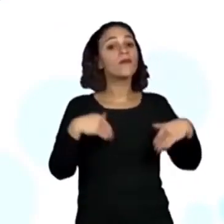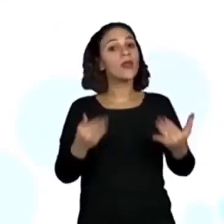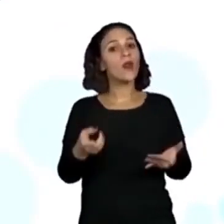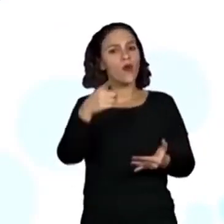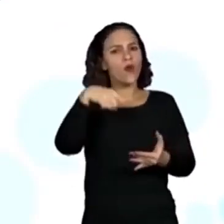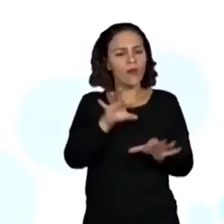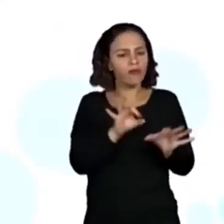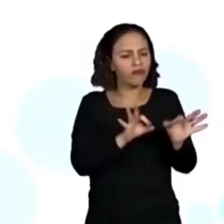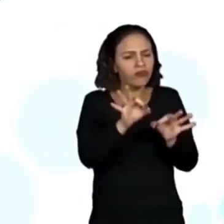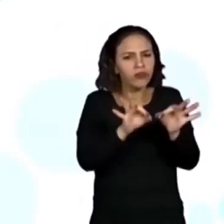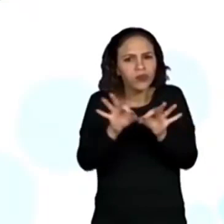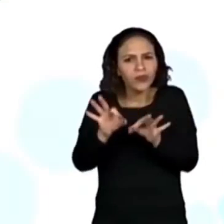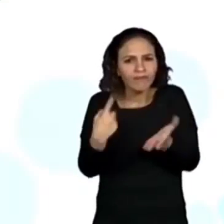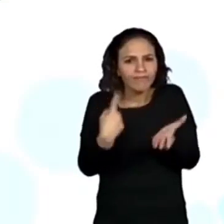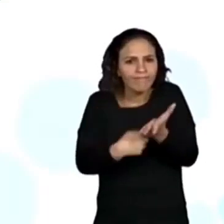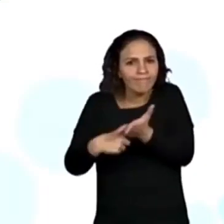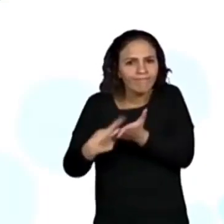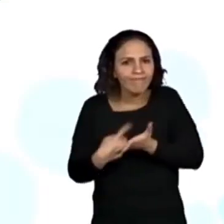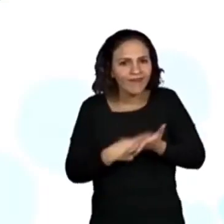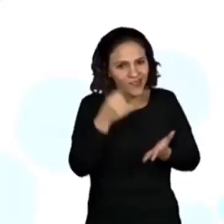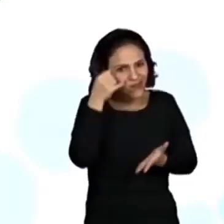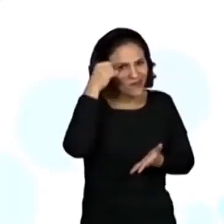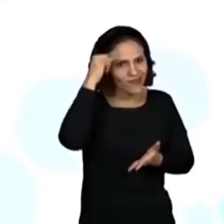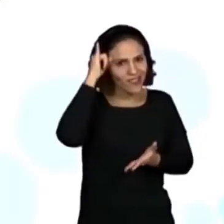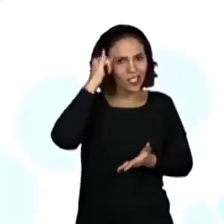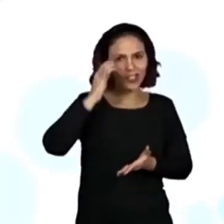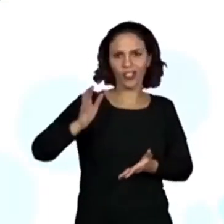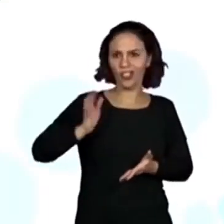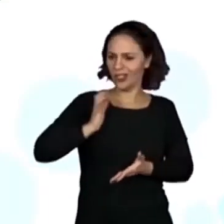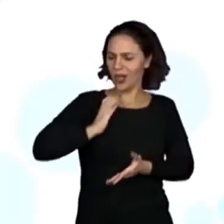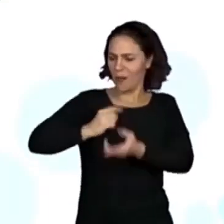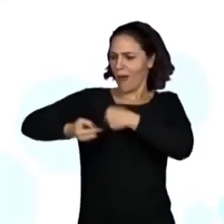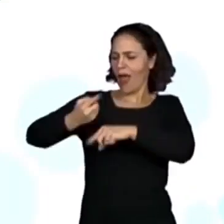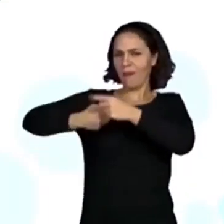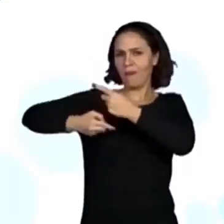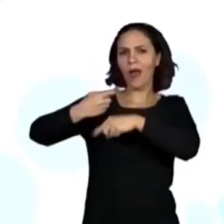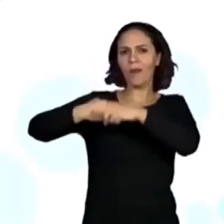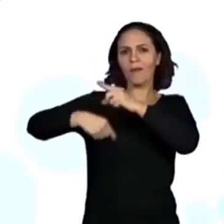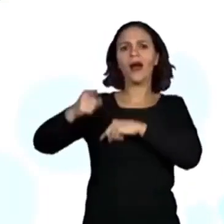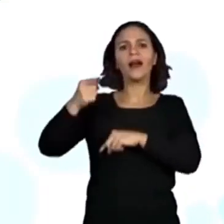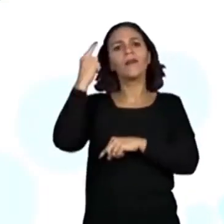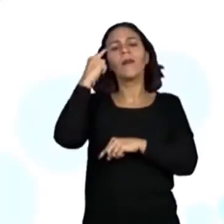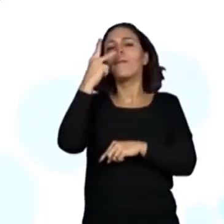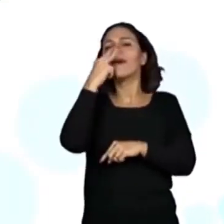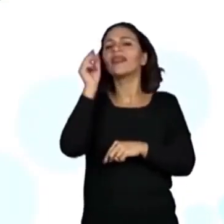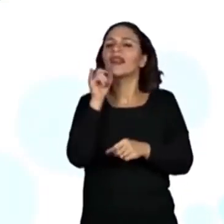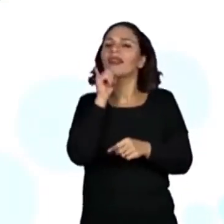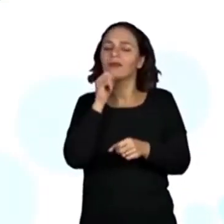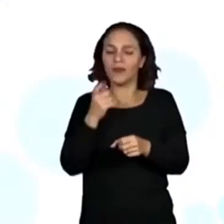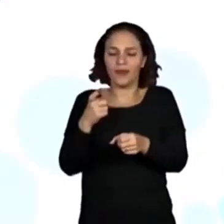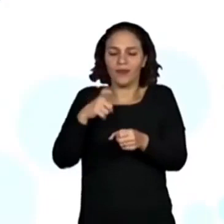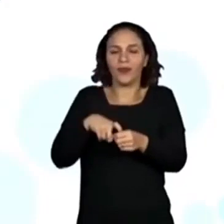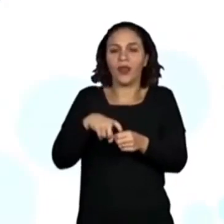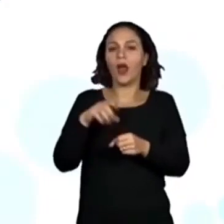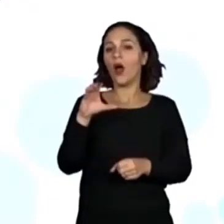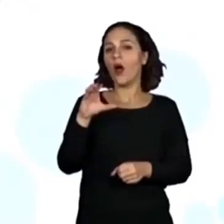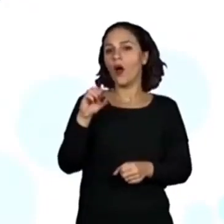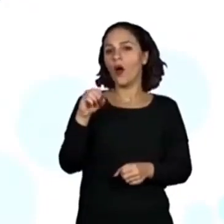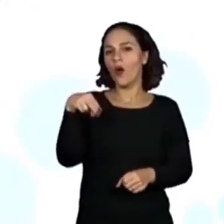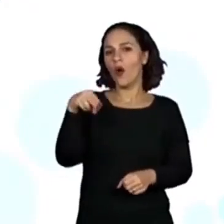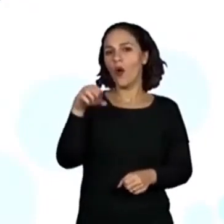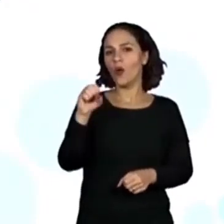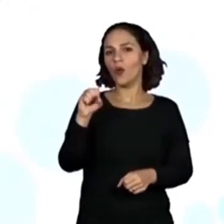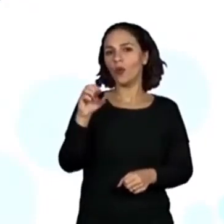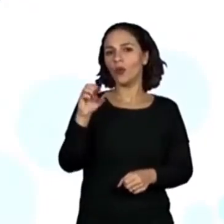se organizavam e ganhavam mais dinheiro, eles faziam um tipo de consórcios. Consórcios para quê?